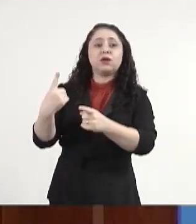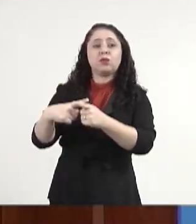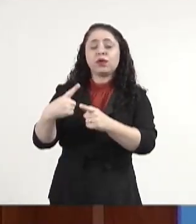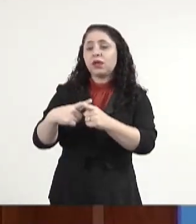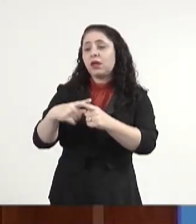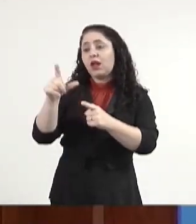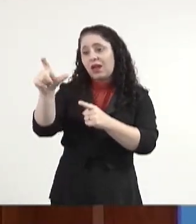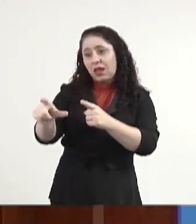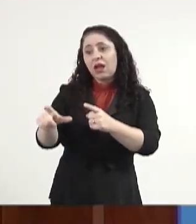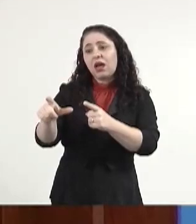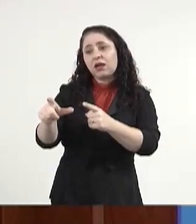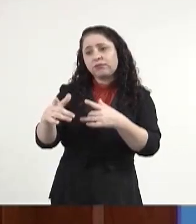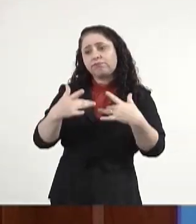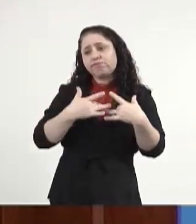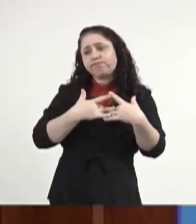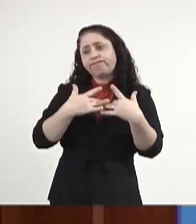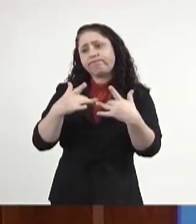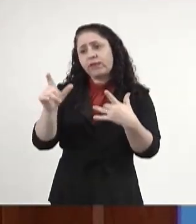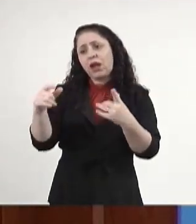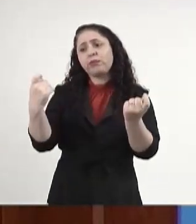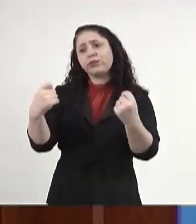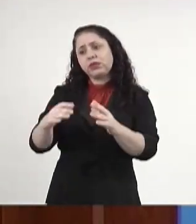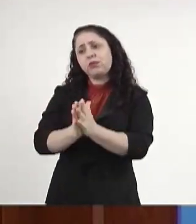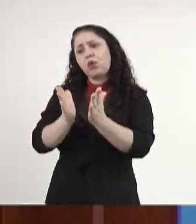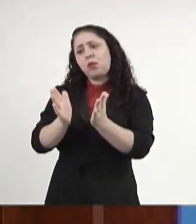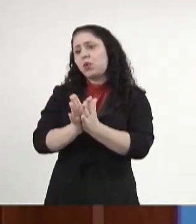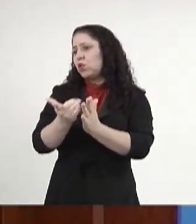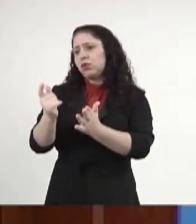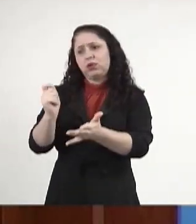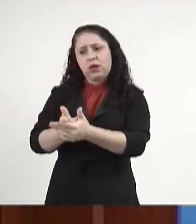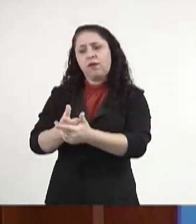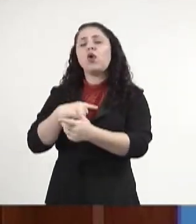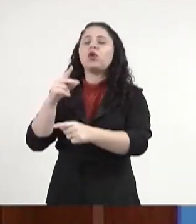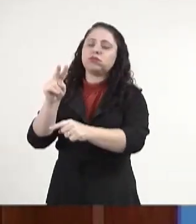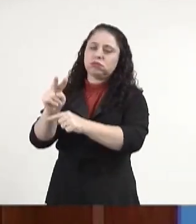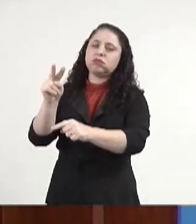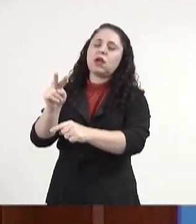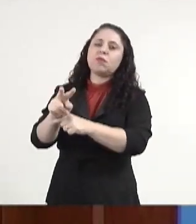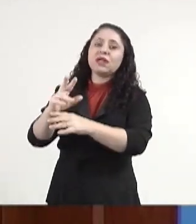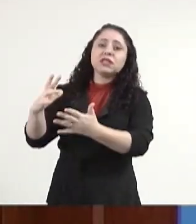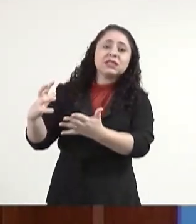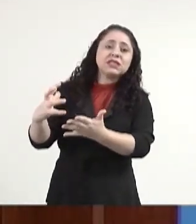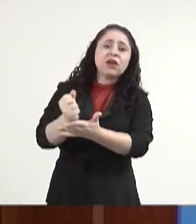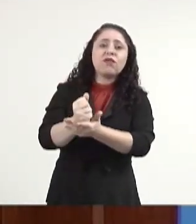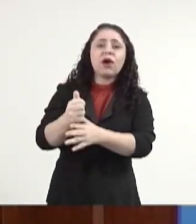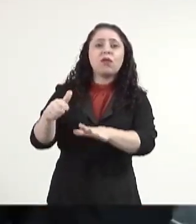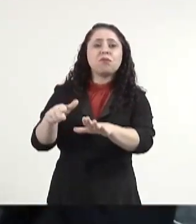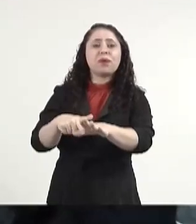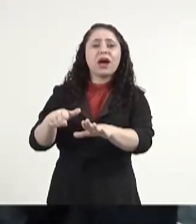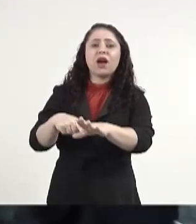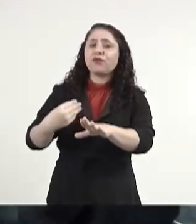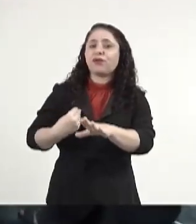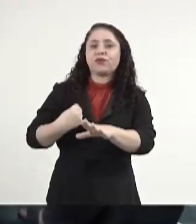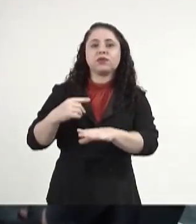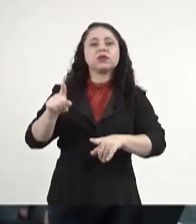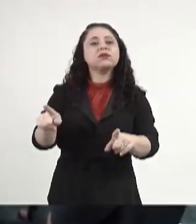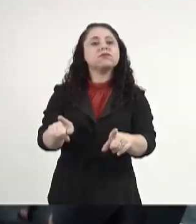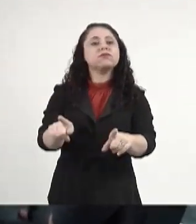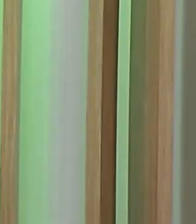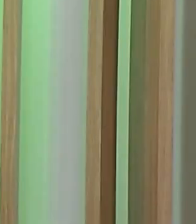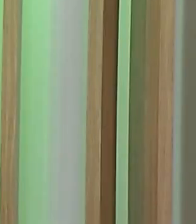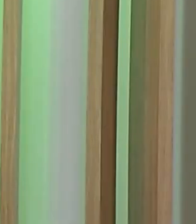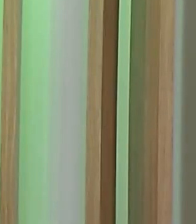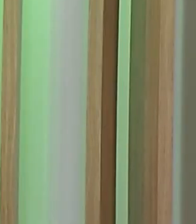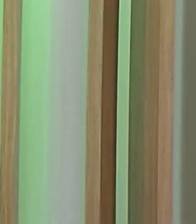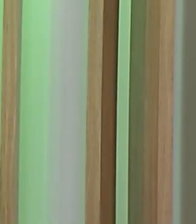atendendo por se solidarizar com esta paciente para poder salvar um pé e salvar uma vida.